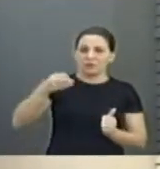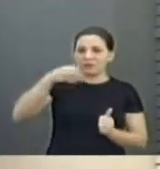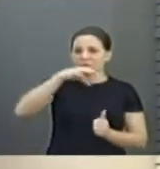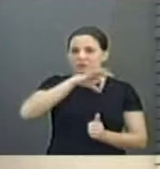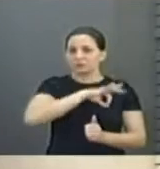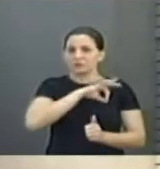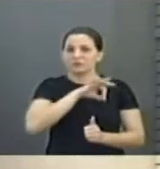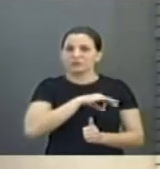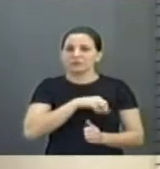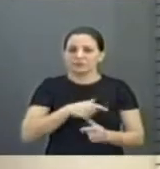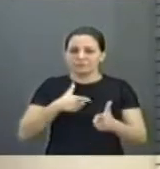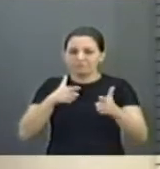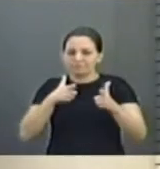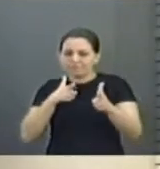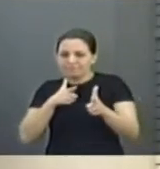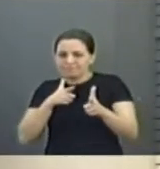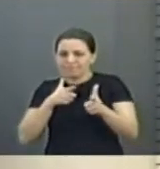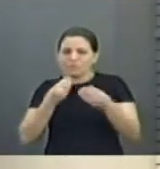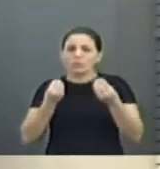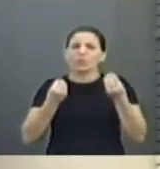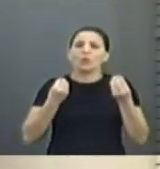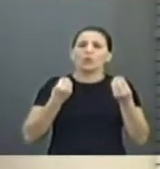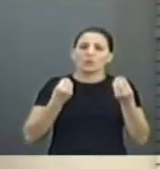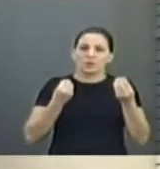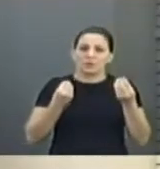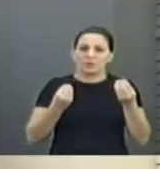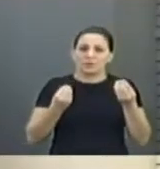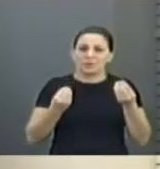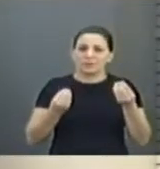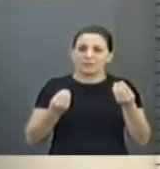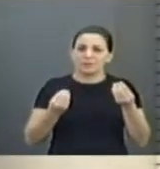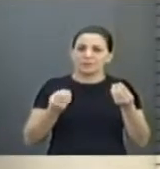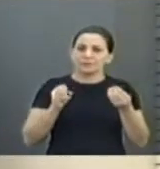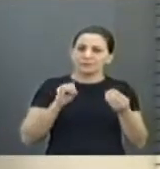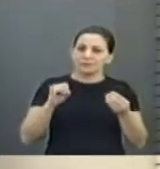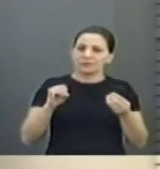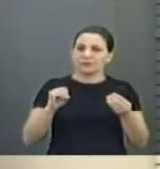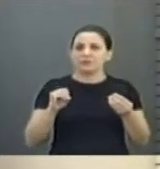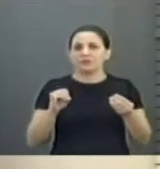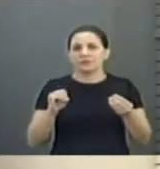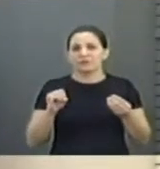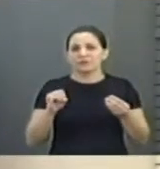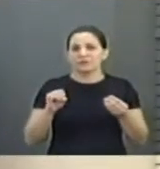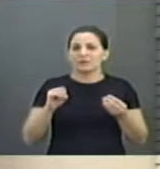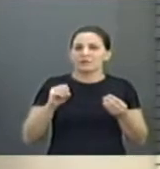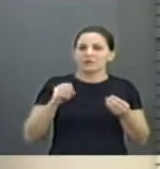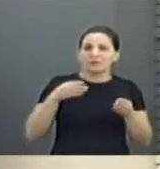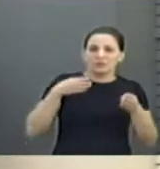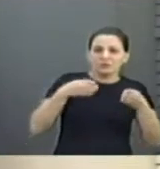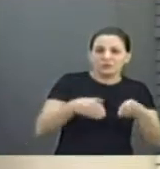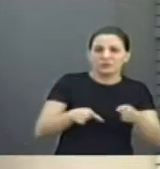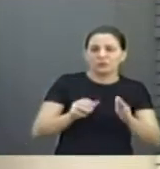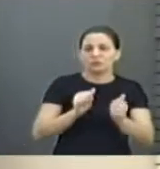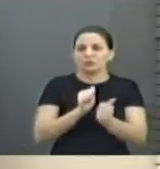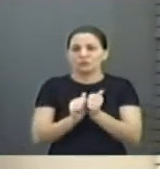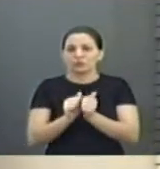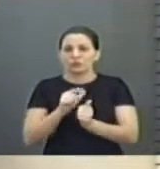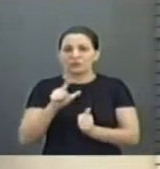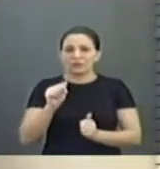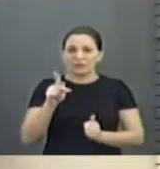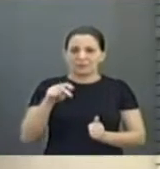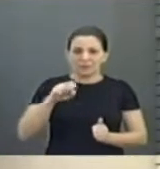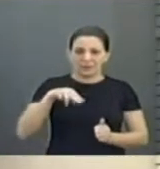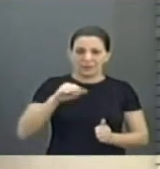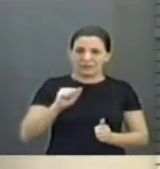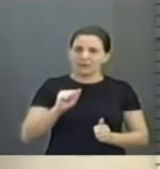armado, quer dizer, se alguma vez, amigo Lapena, você foi em algum lugar, alguns jogos, você participou de vários,